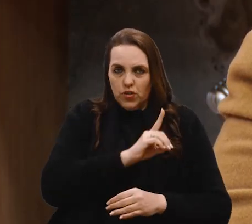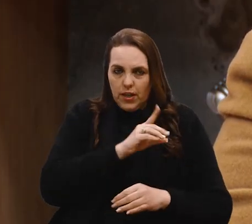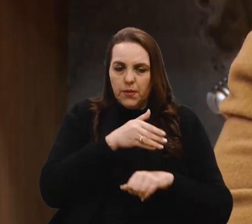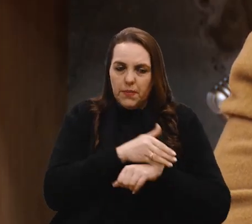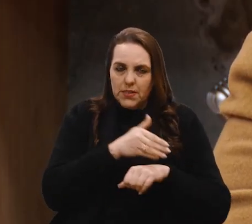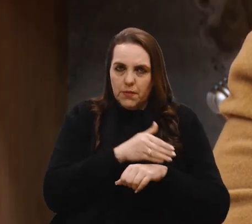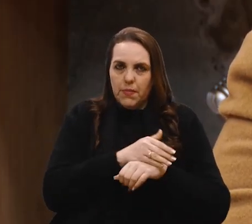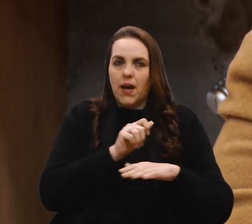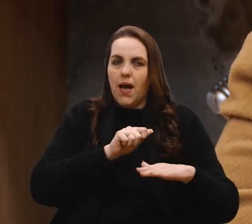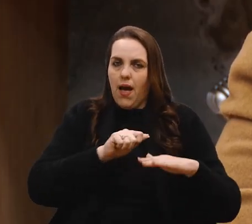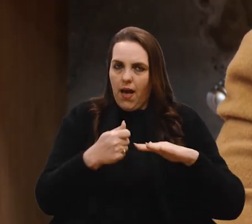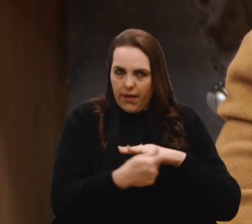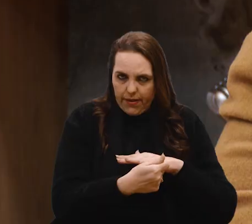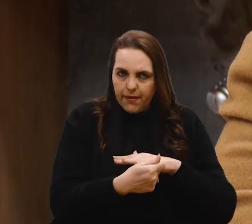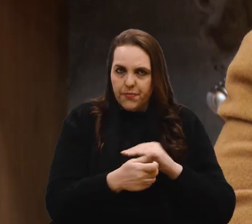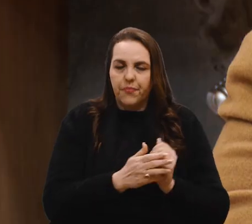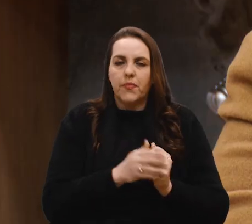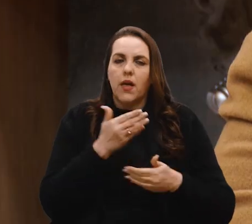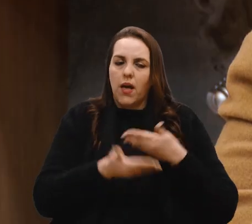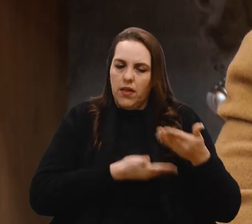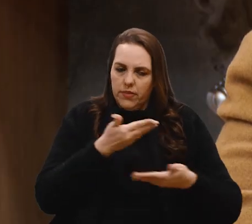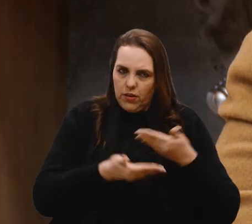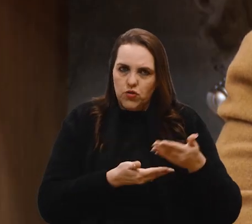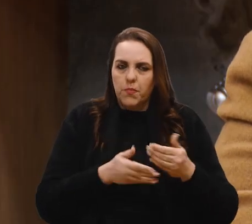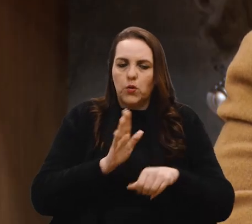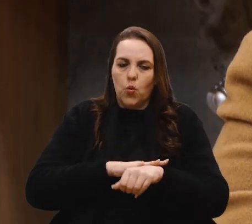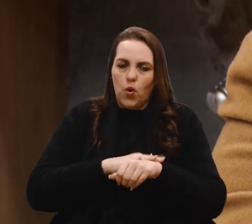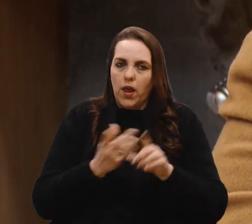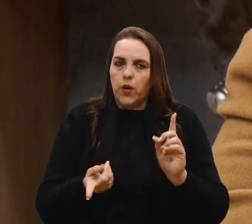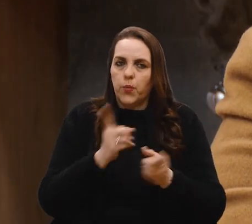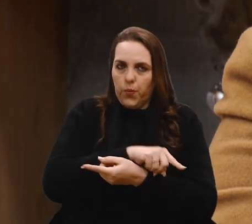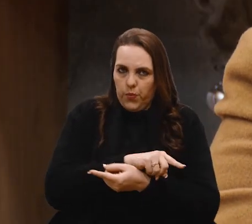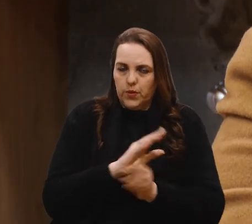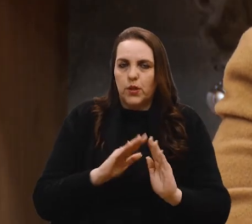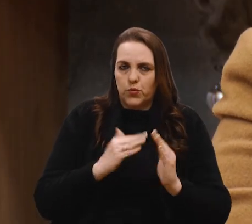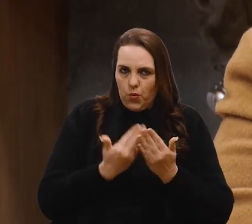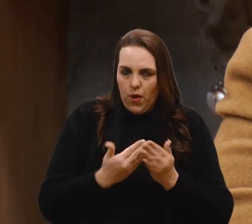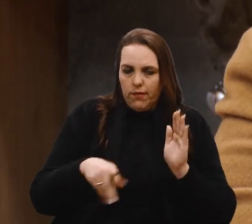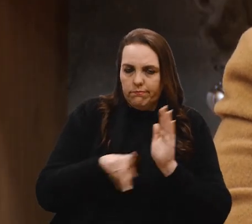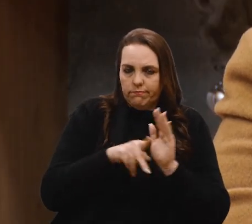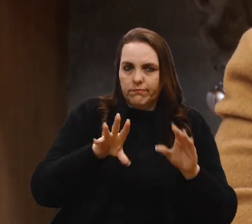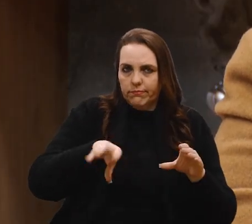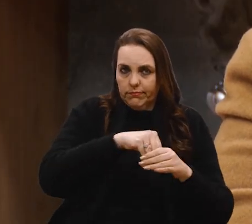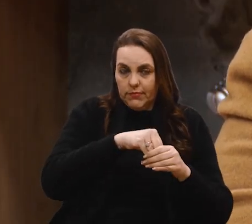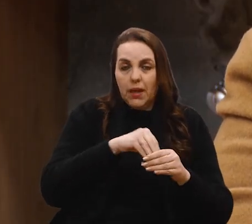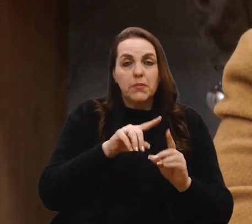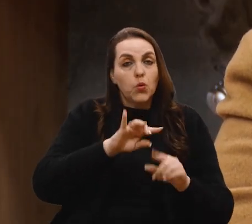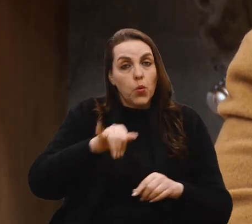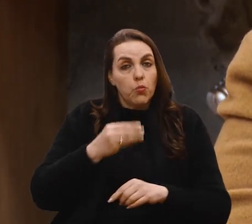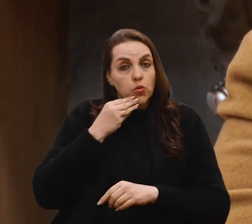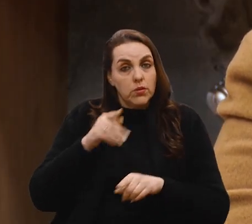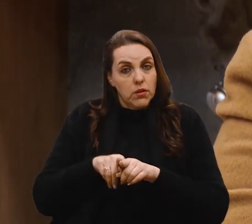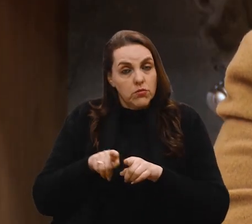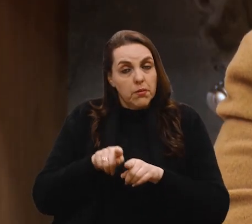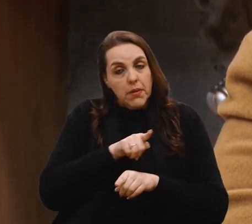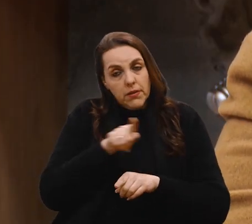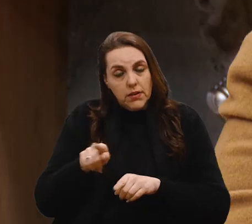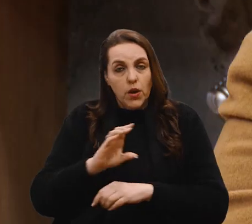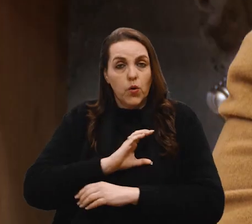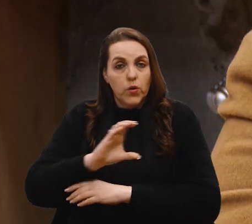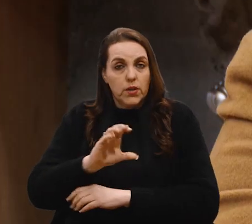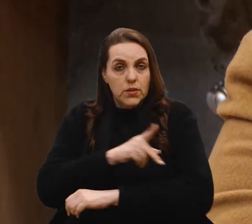a sala de recursos, então ele já tem um atendimento de contraturno na própria escola, mas também tem essa oportunidade, através da